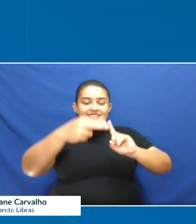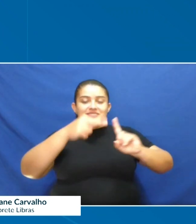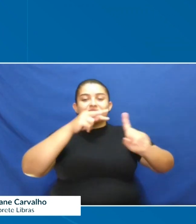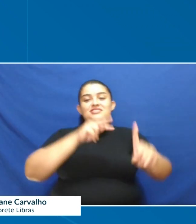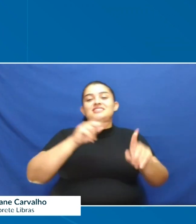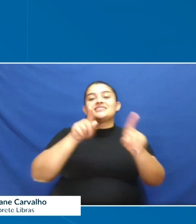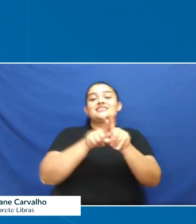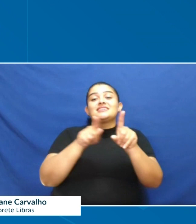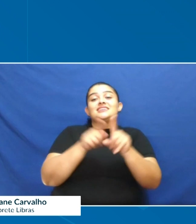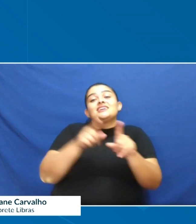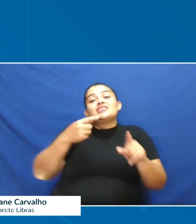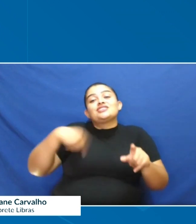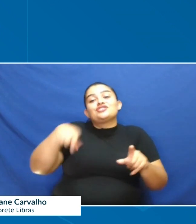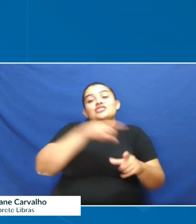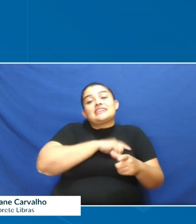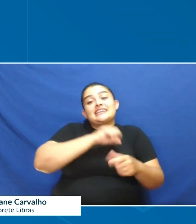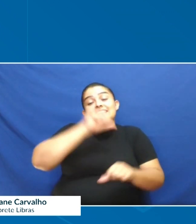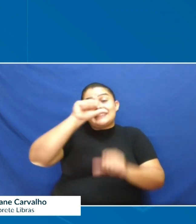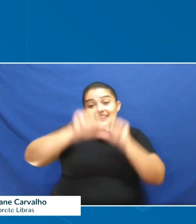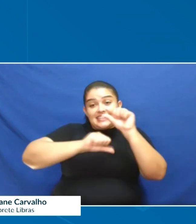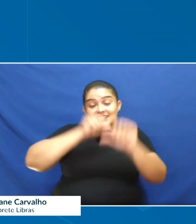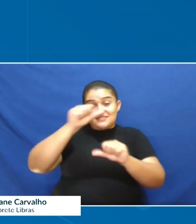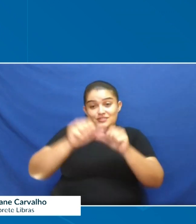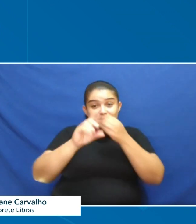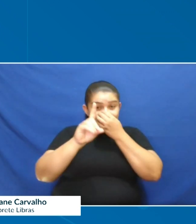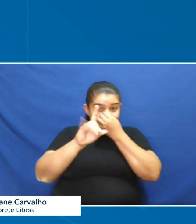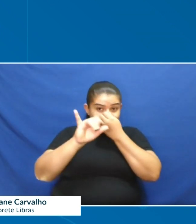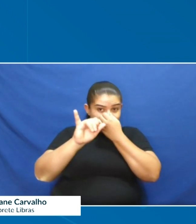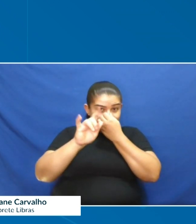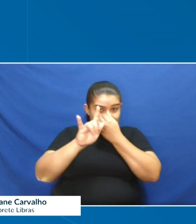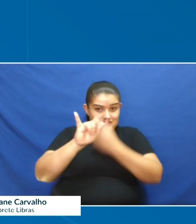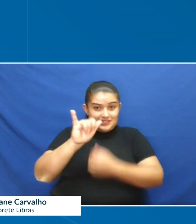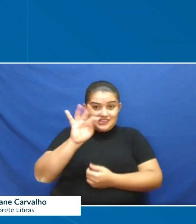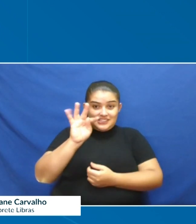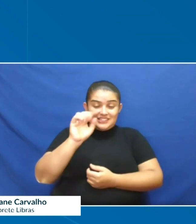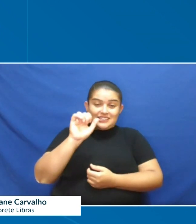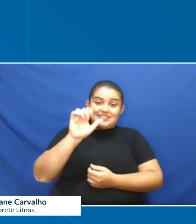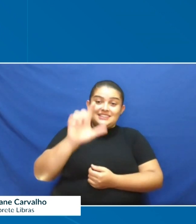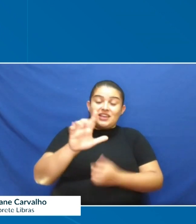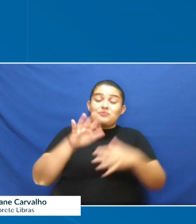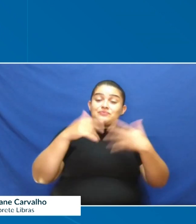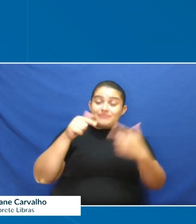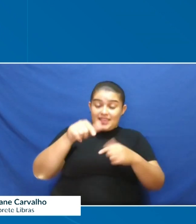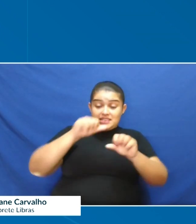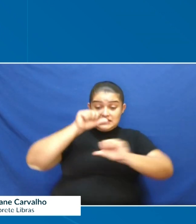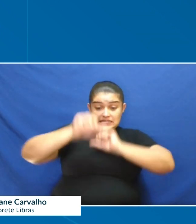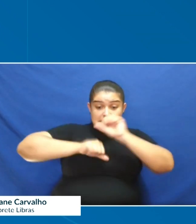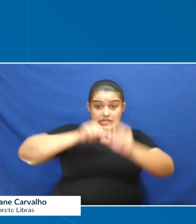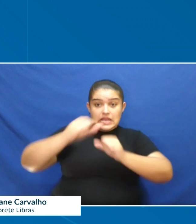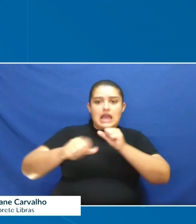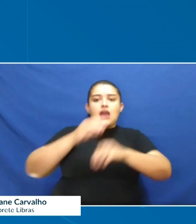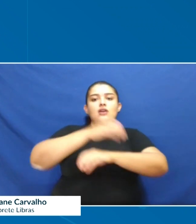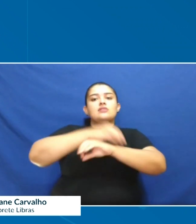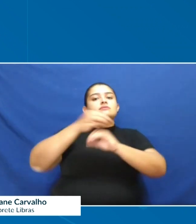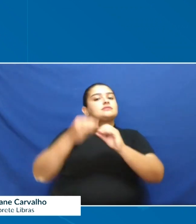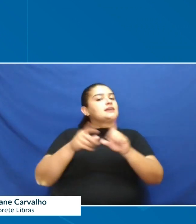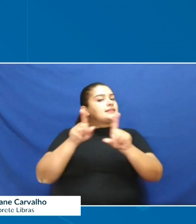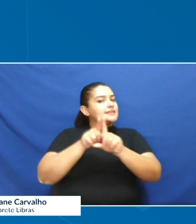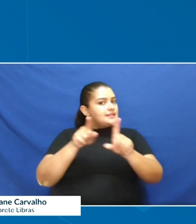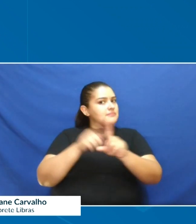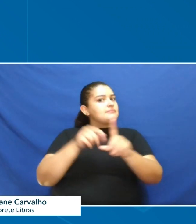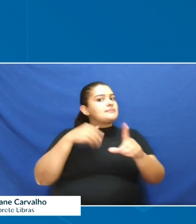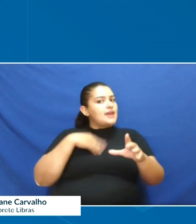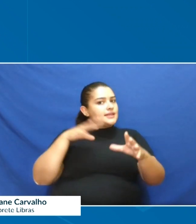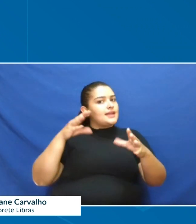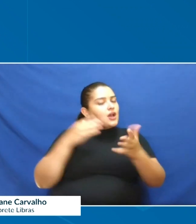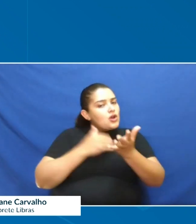a gente tem a transformação digital. E essa transformação digital, a universidade também está entrando nela, que